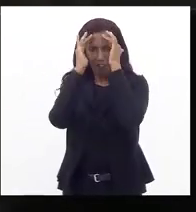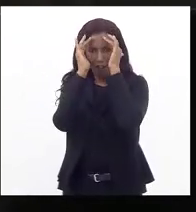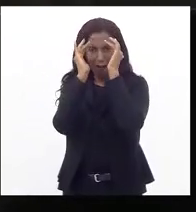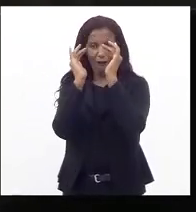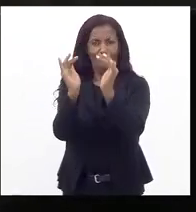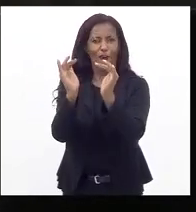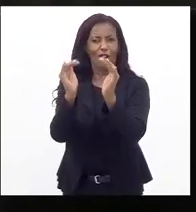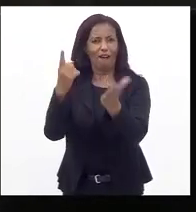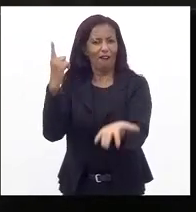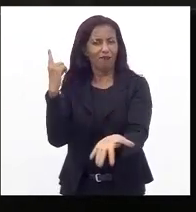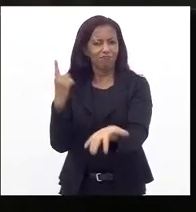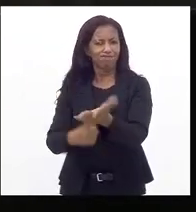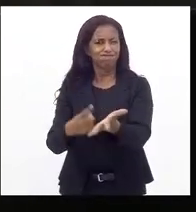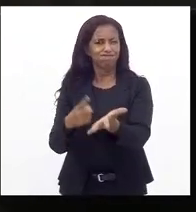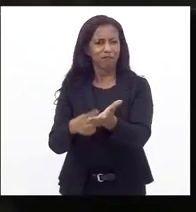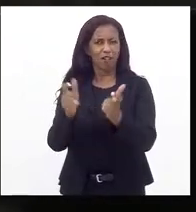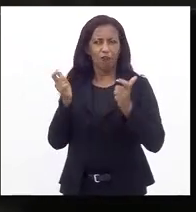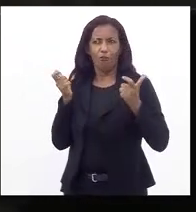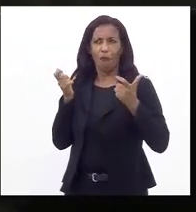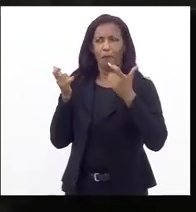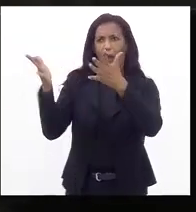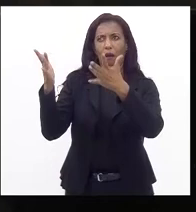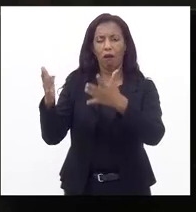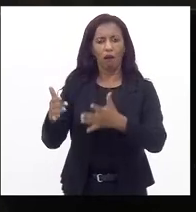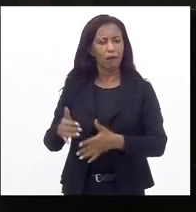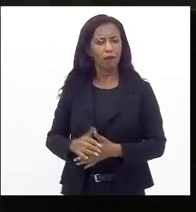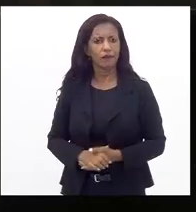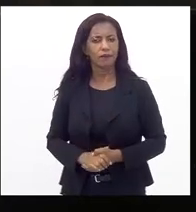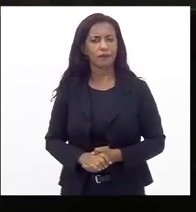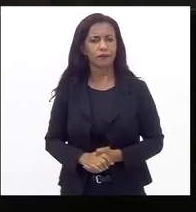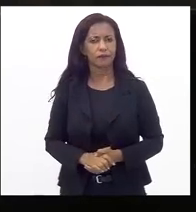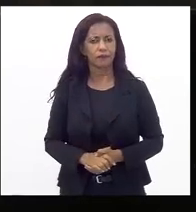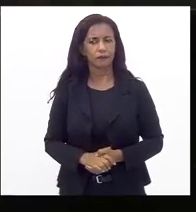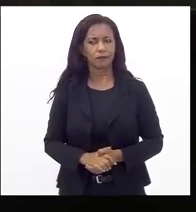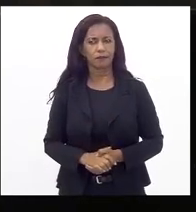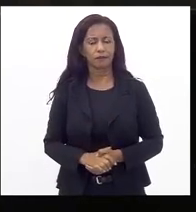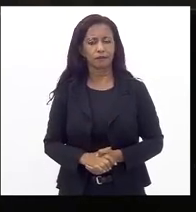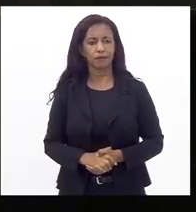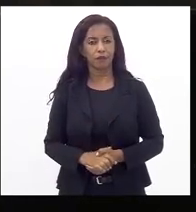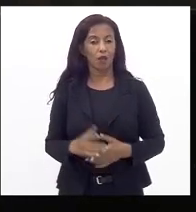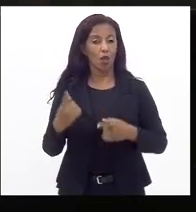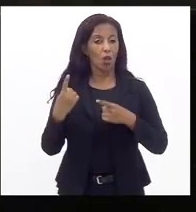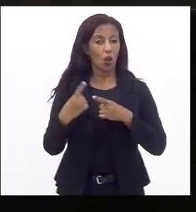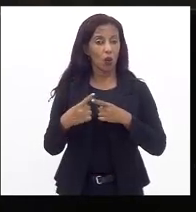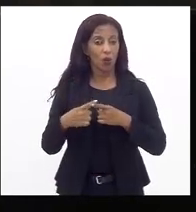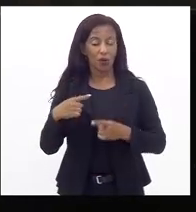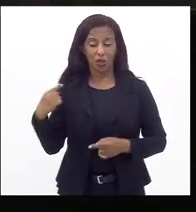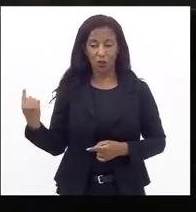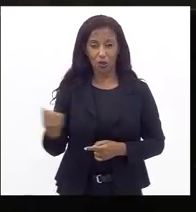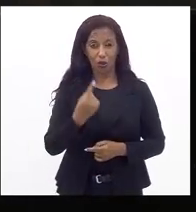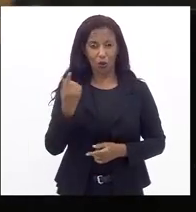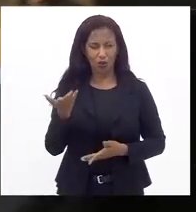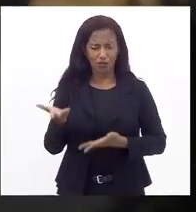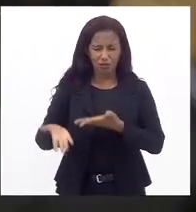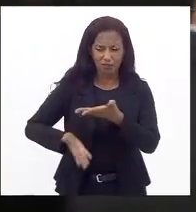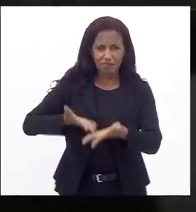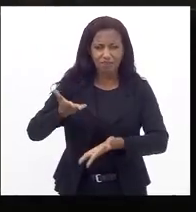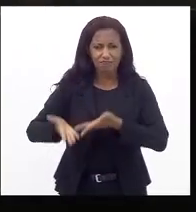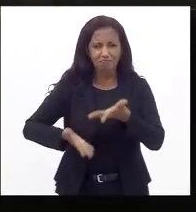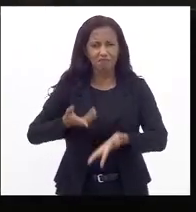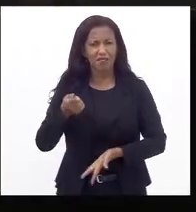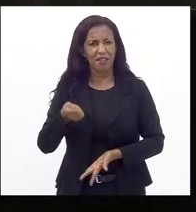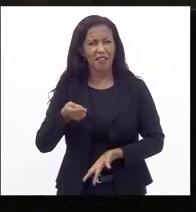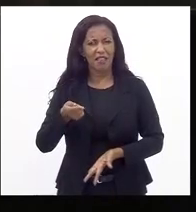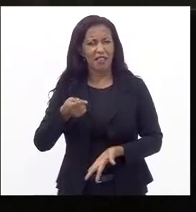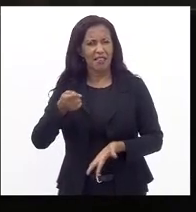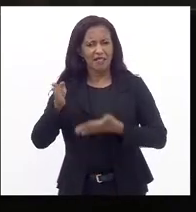acordos e não jogar para a torcida é o que tá aqui estamos tratando aqui é